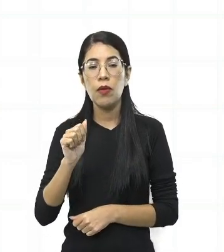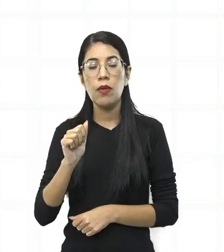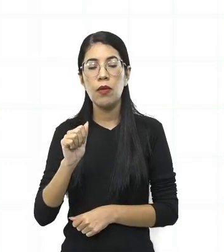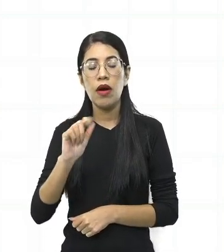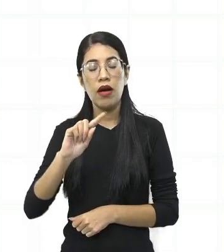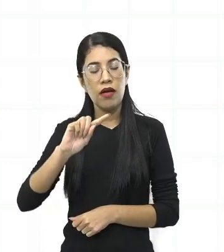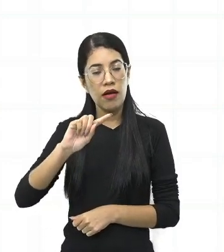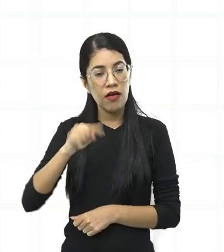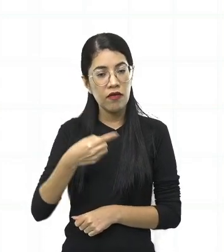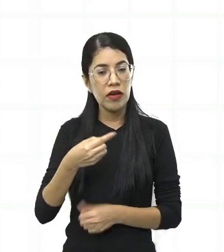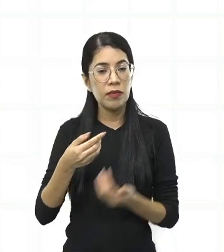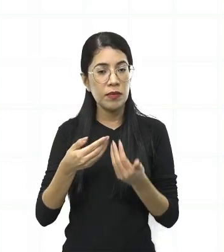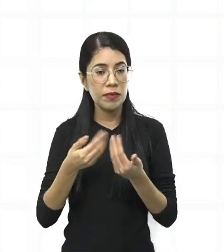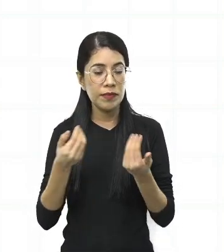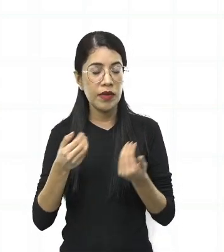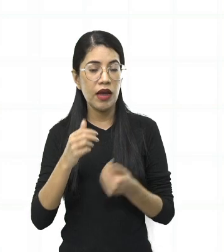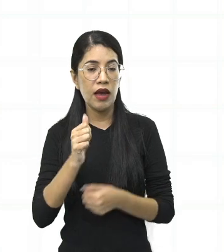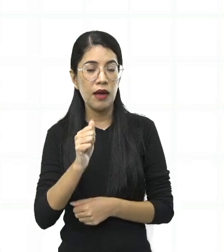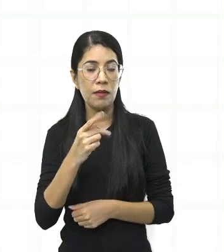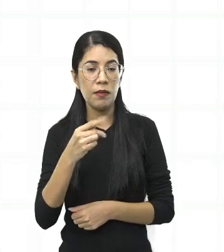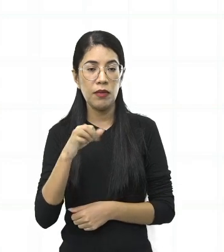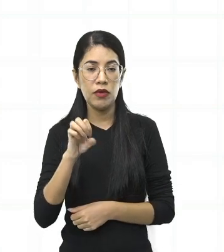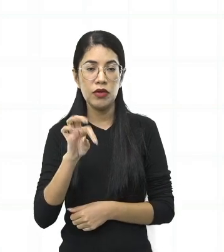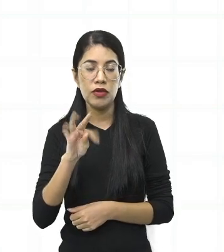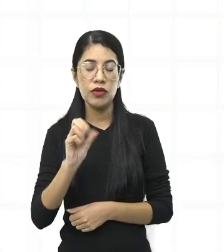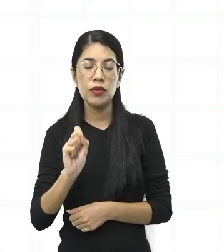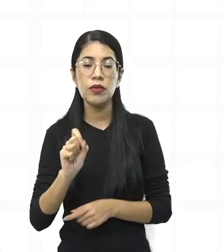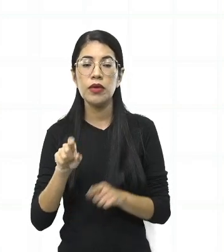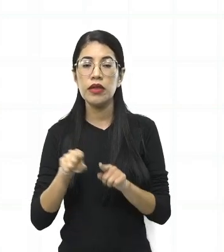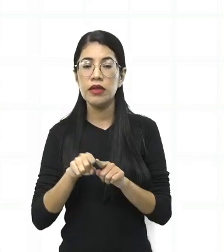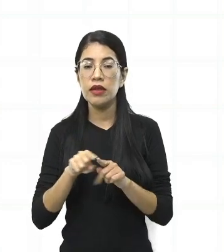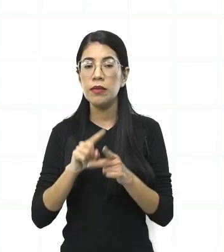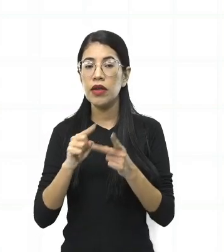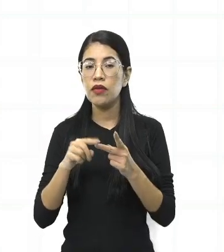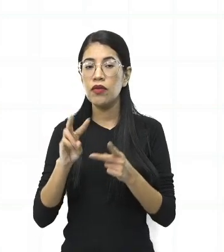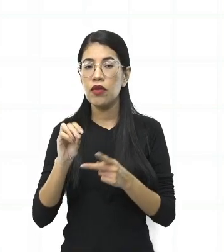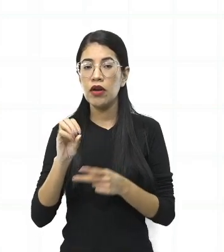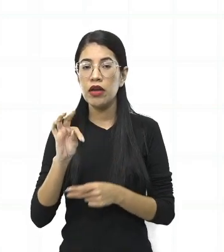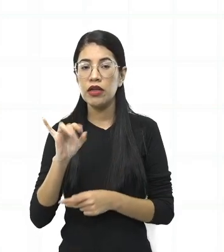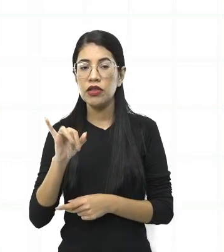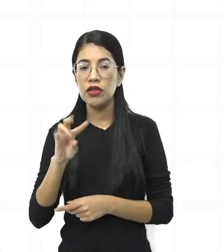a vírgula para separar aposto e vocativo. Vamos lá, continuar.